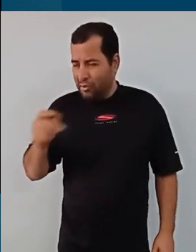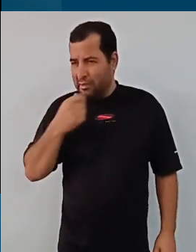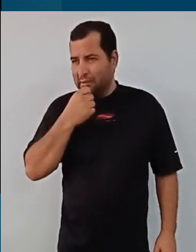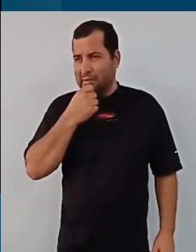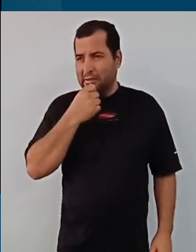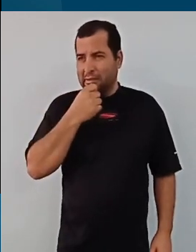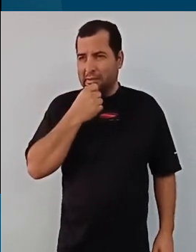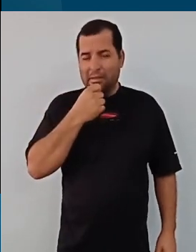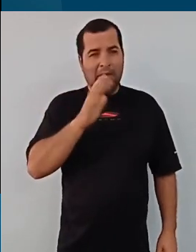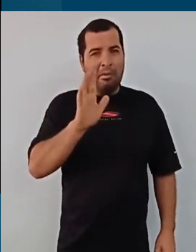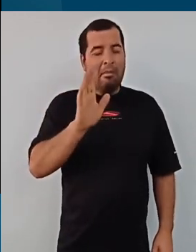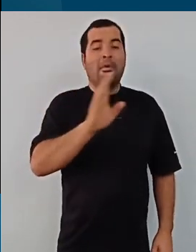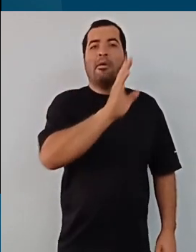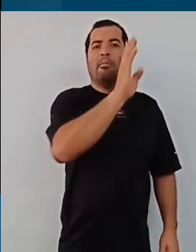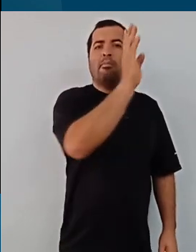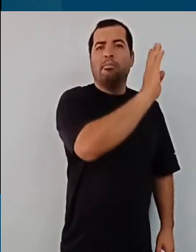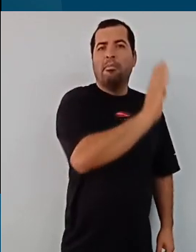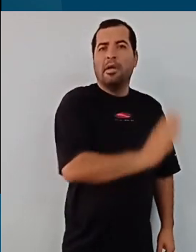vamos pensar nos números Brasil.